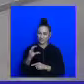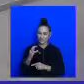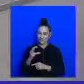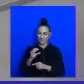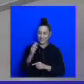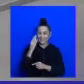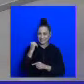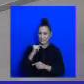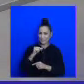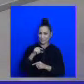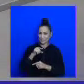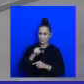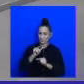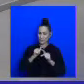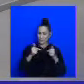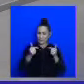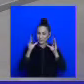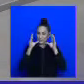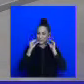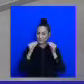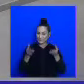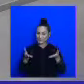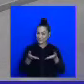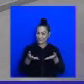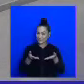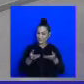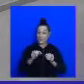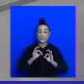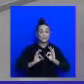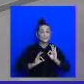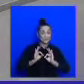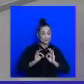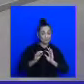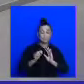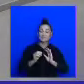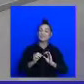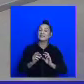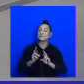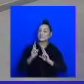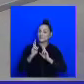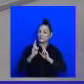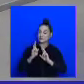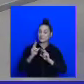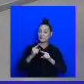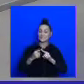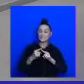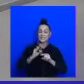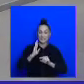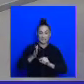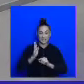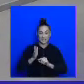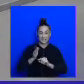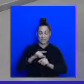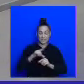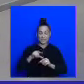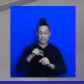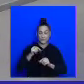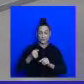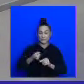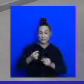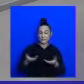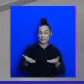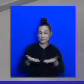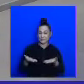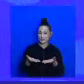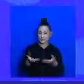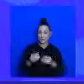R$ 683.625,01. Quem sabe você será o sortudo da noite, hein? Já se prepara aí, fica na torcida, porque já já você vai conhecer os números premiados de